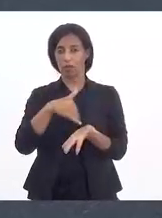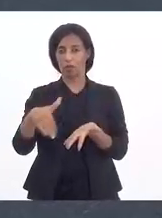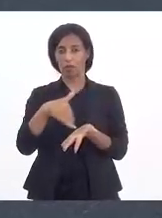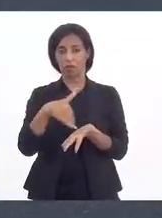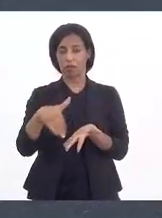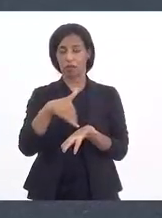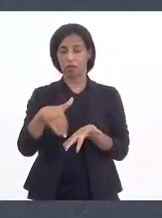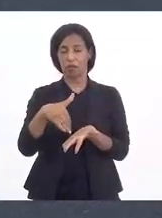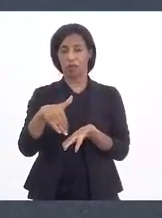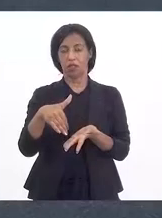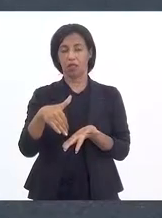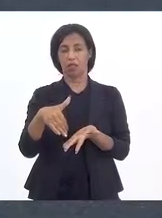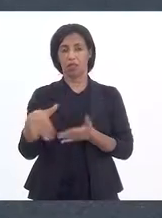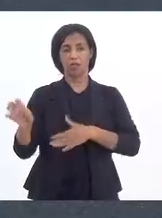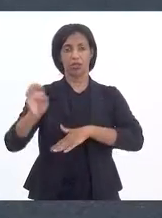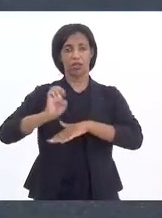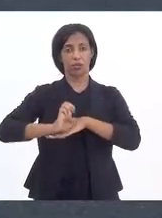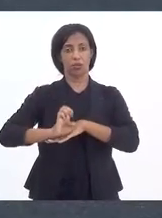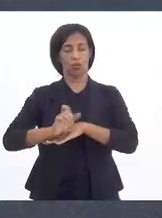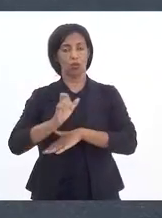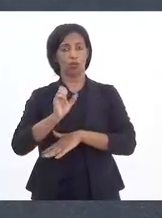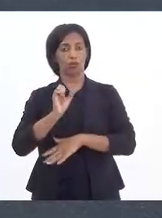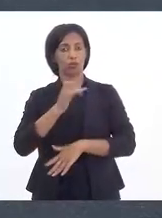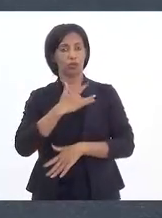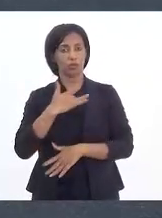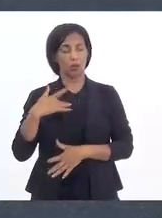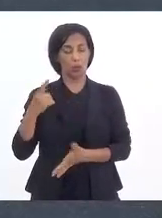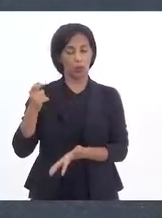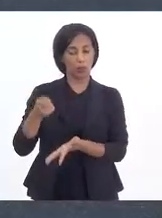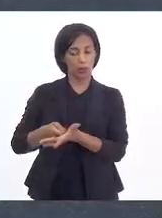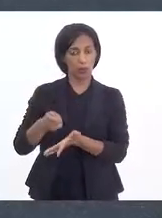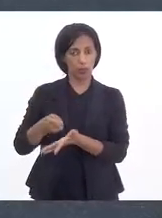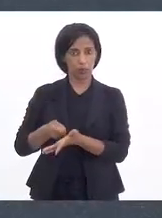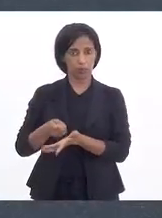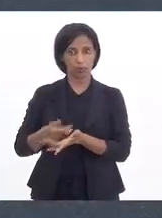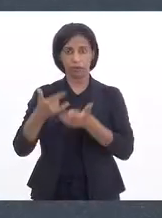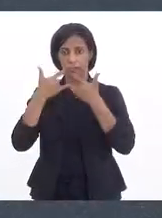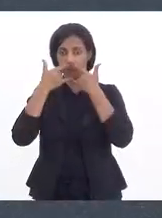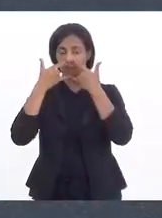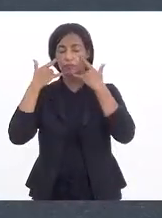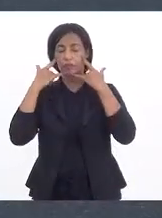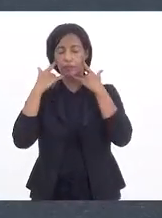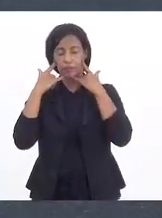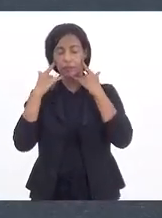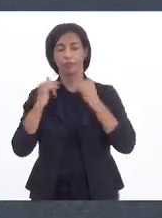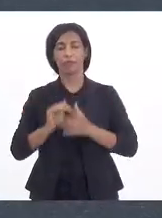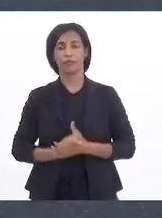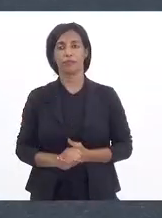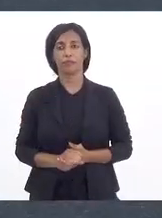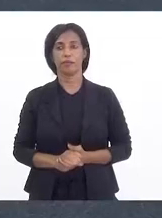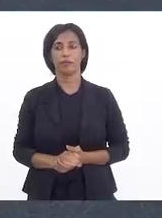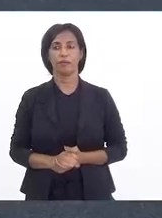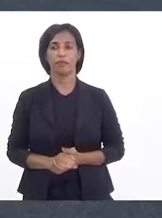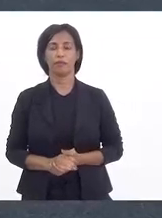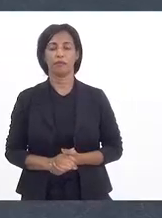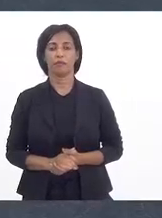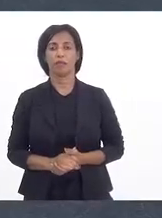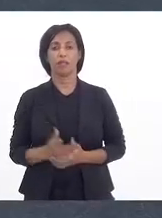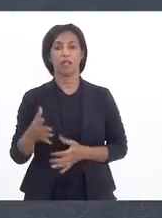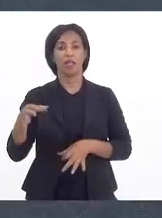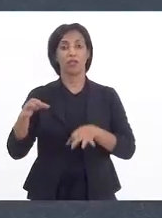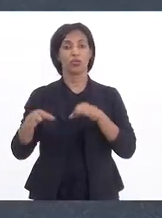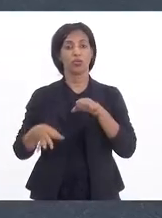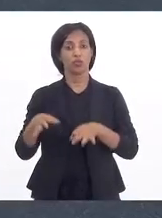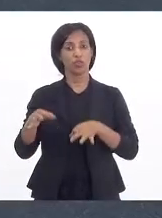Estadual de Saúde mantendo a obrigatoriedade do uso da máscara e a